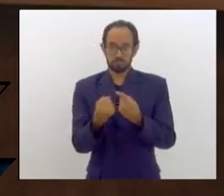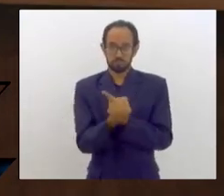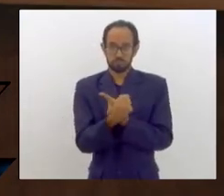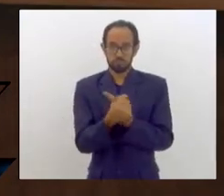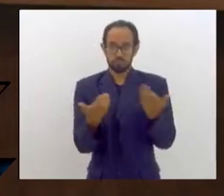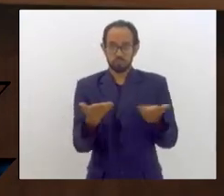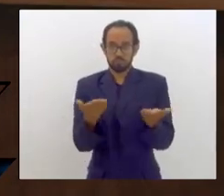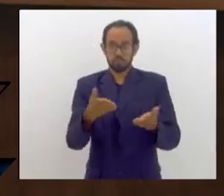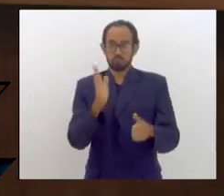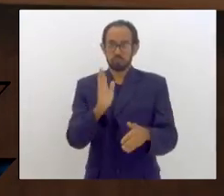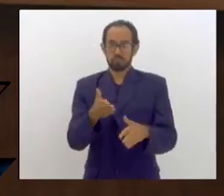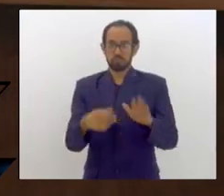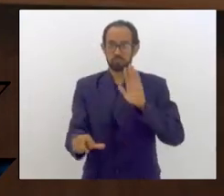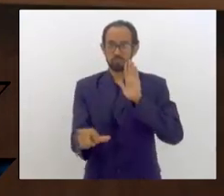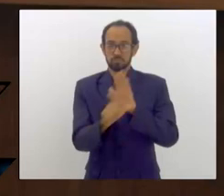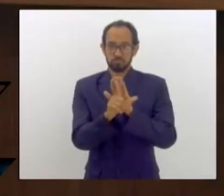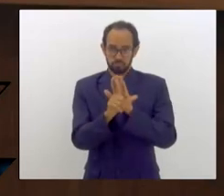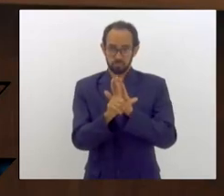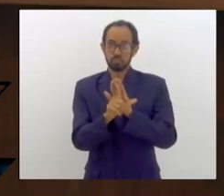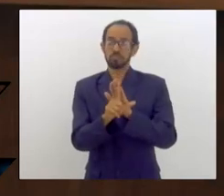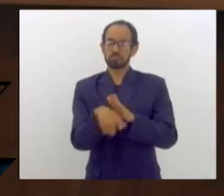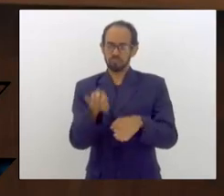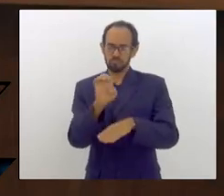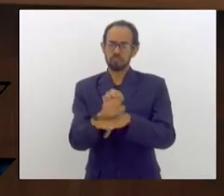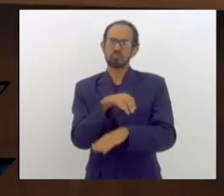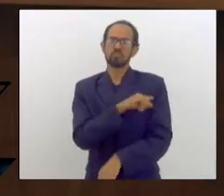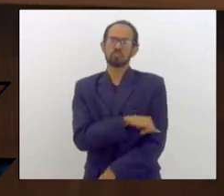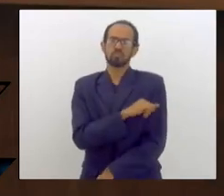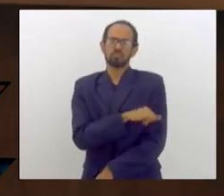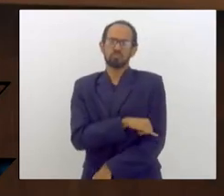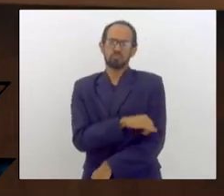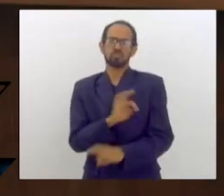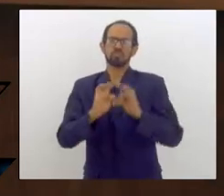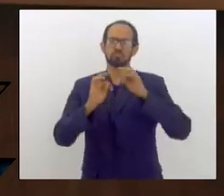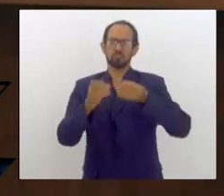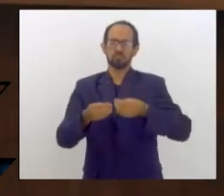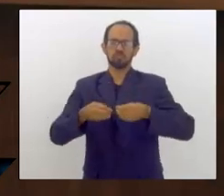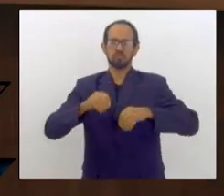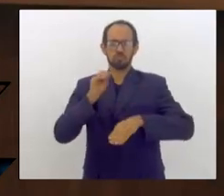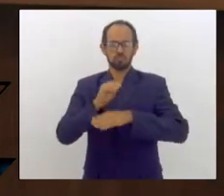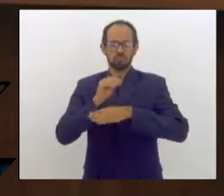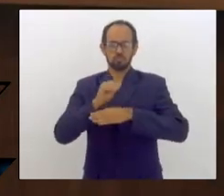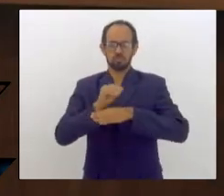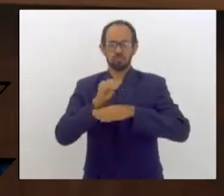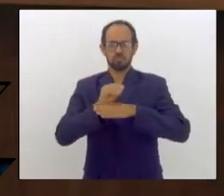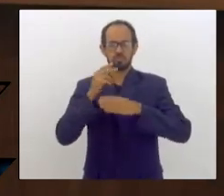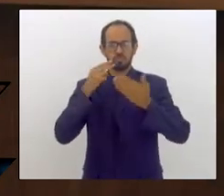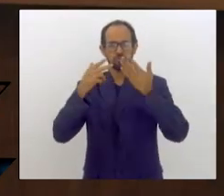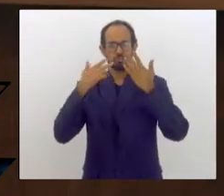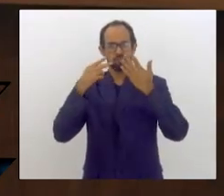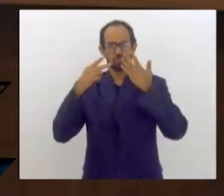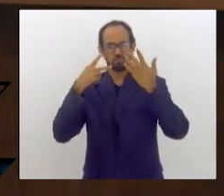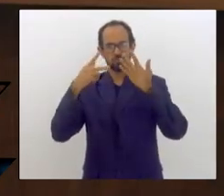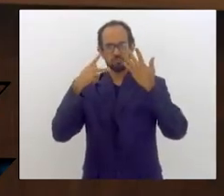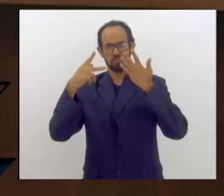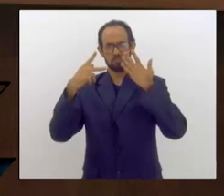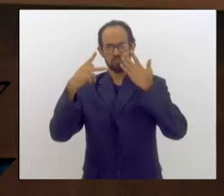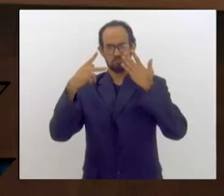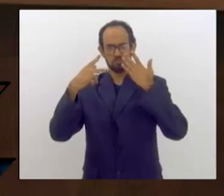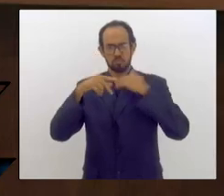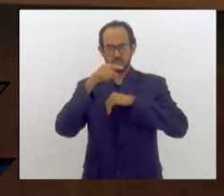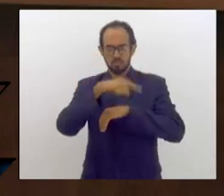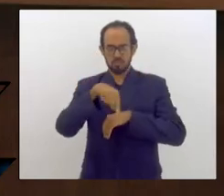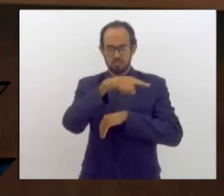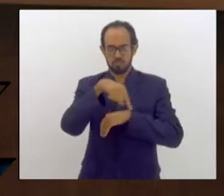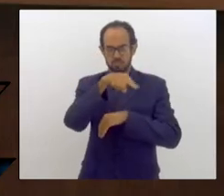no estado do Rio de Janeiro, de nossa autoria, todo um processo de tratamento psíquico para esses policiais, inclusive